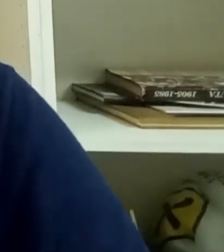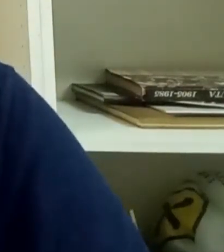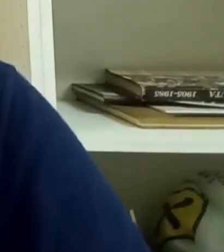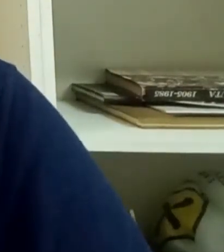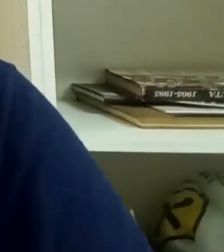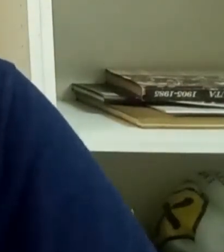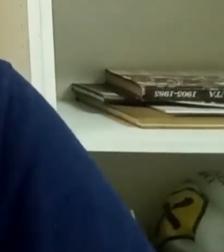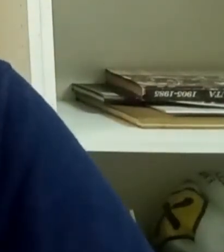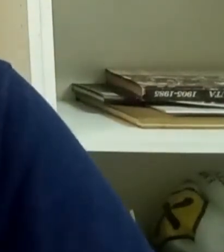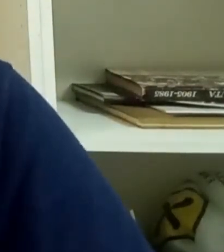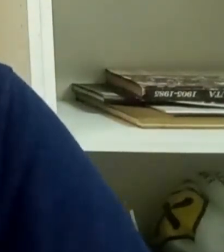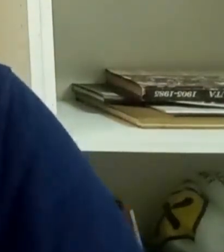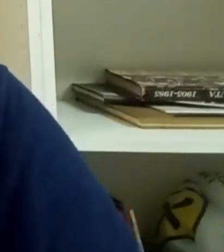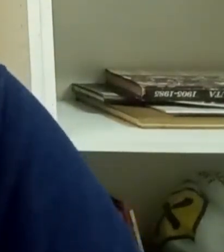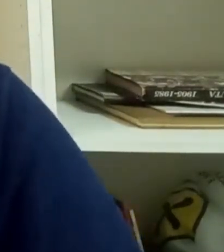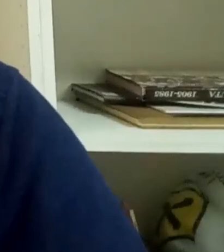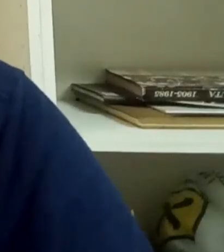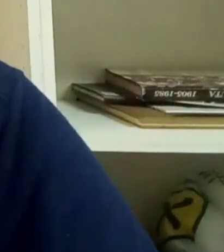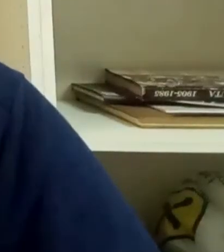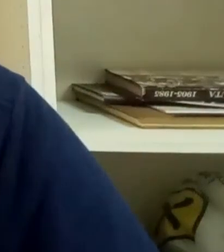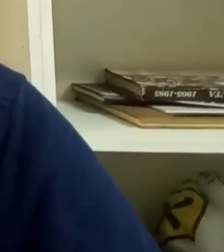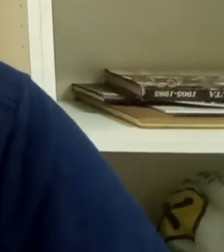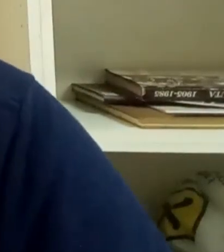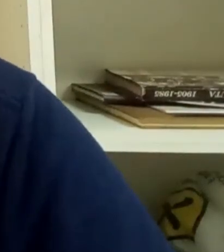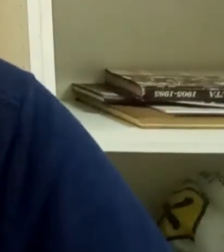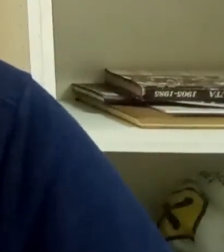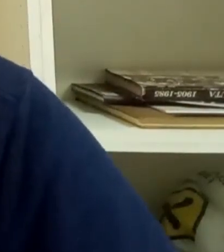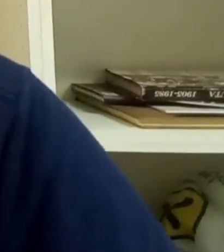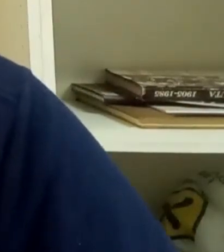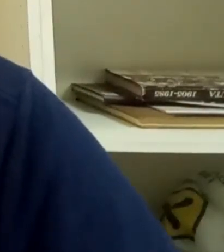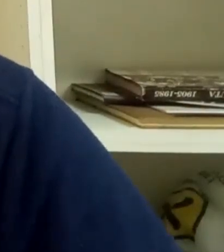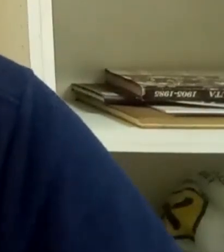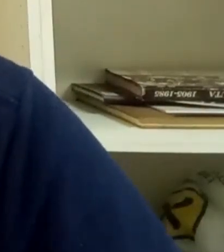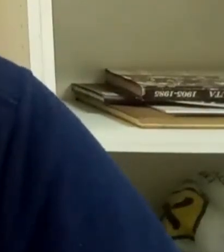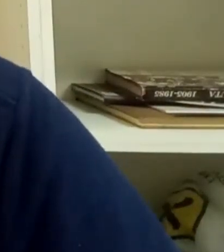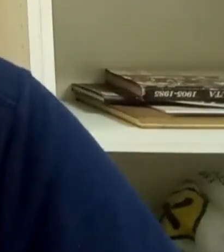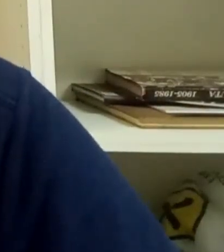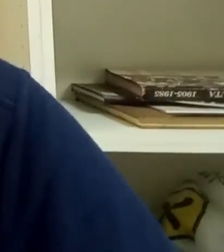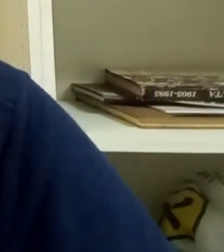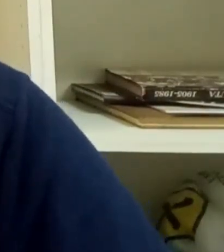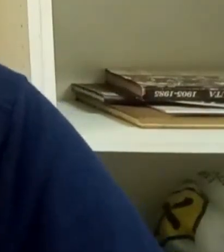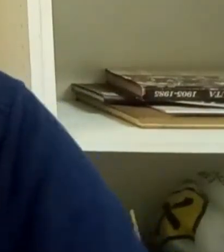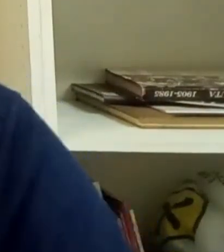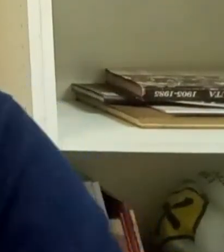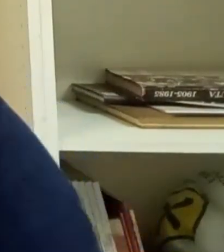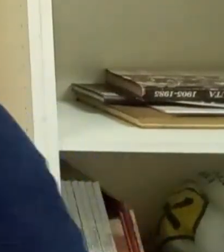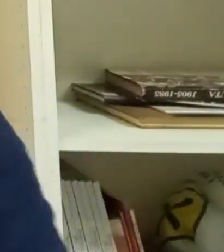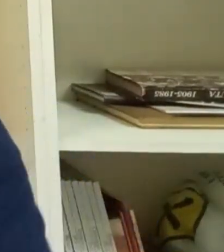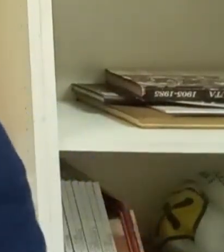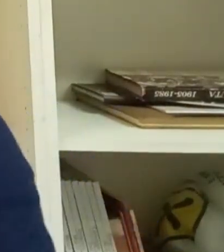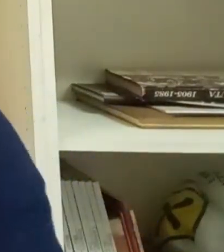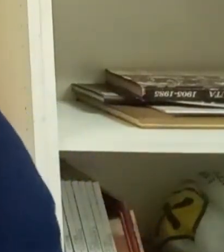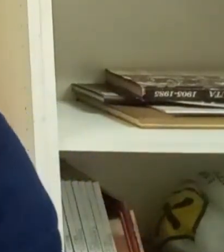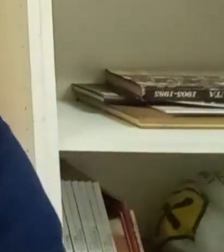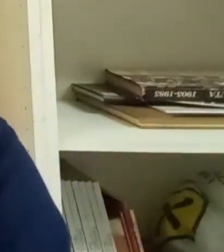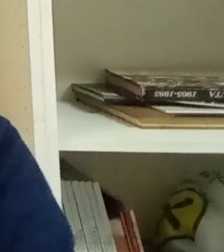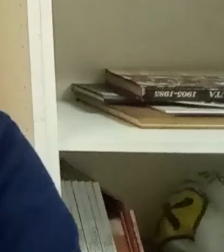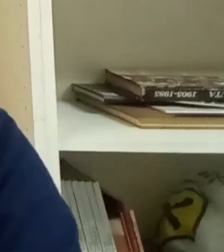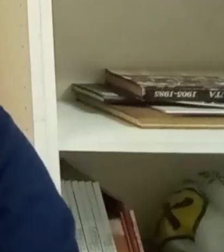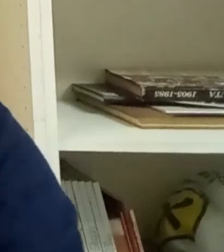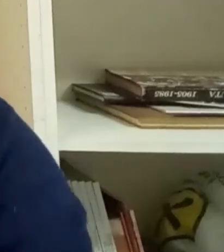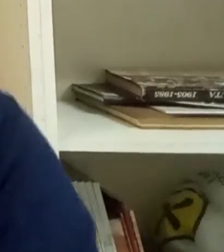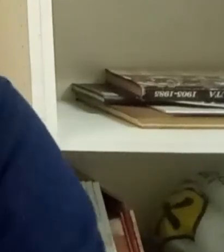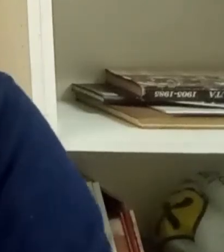aprendizagem. EJA Ciclo 1. Vocês vão encontrar no portal da educação. Nossa,